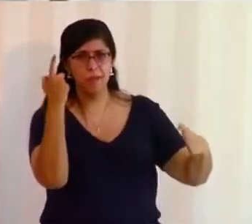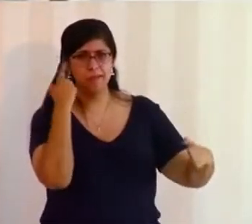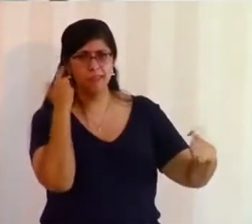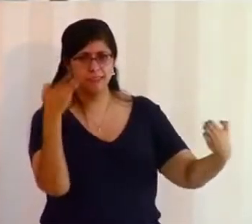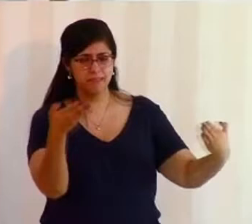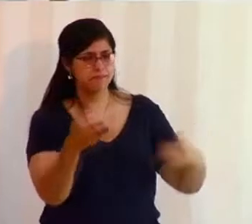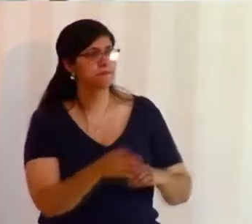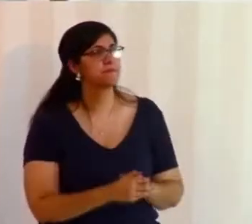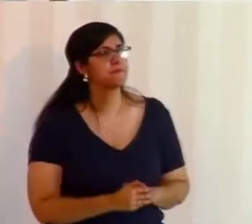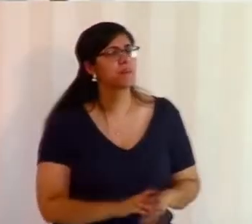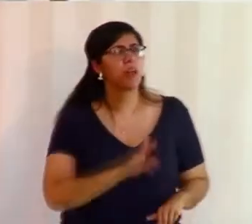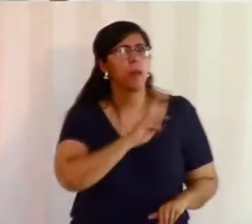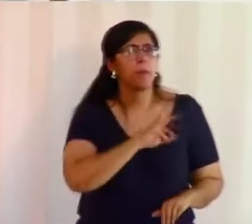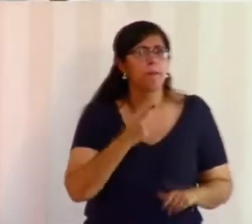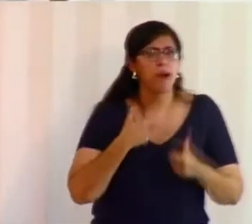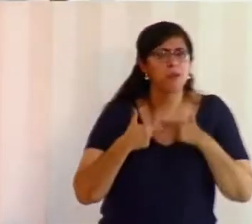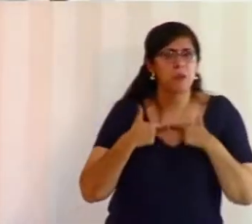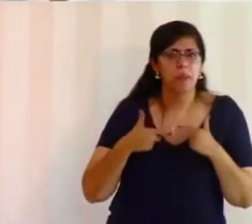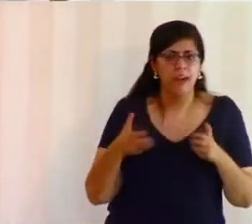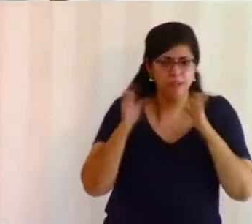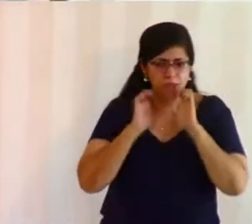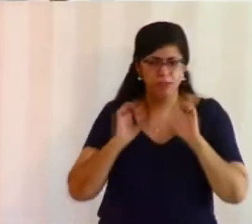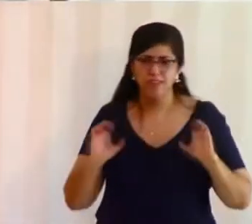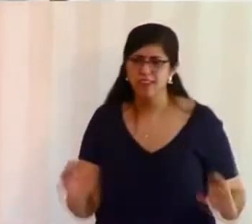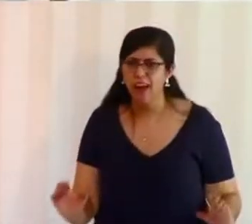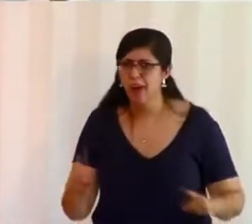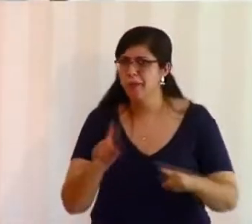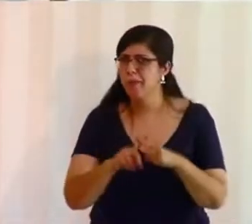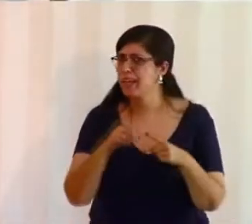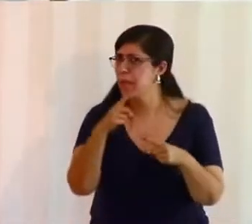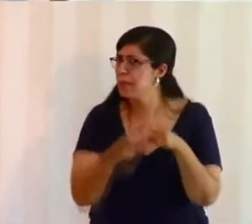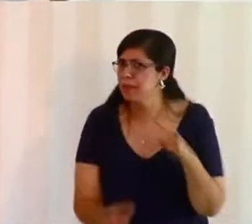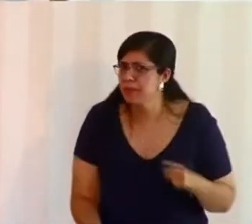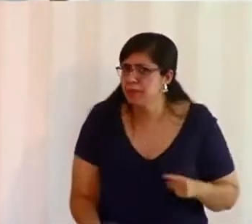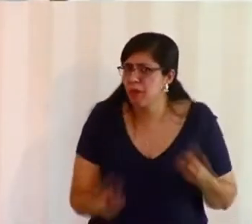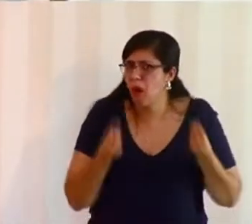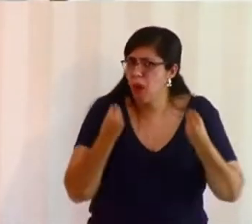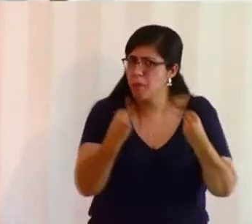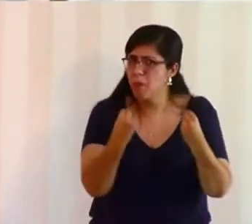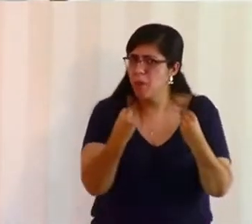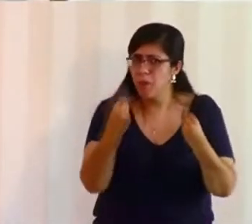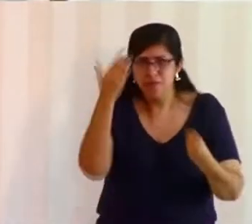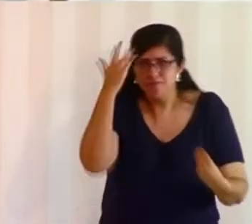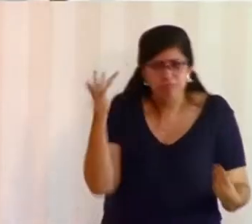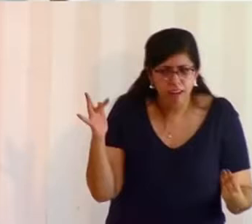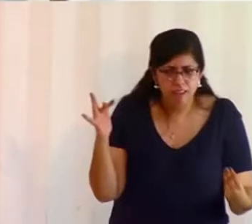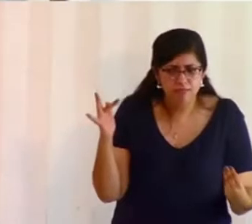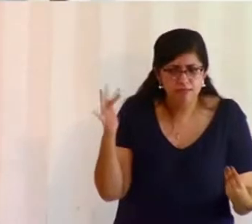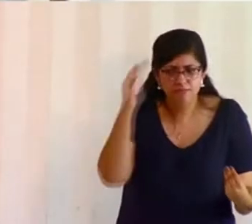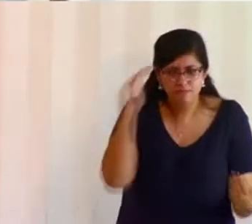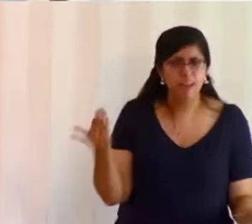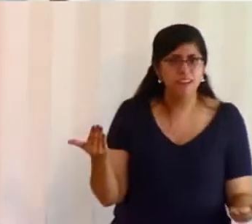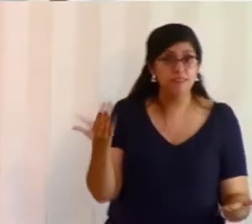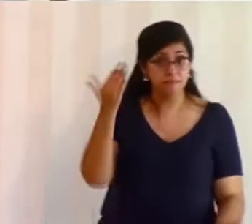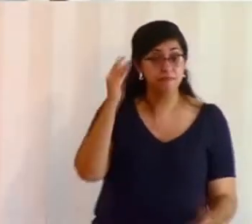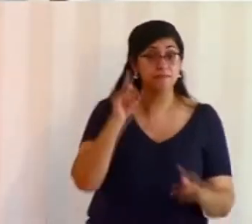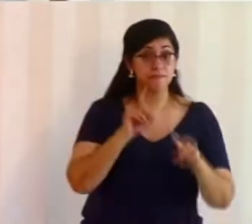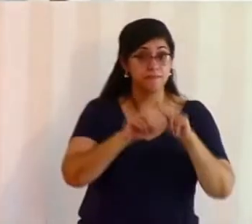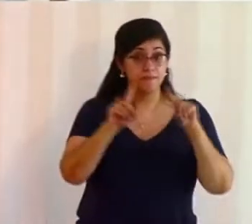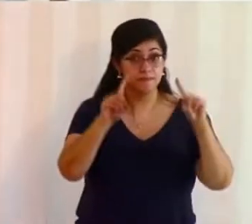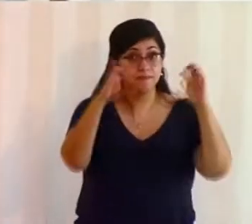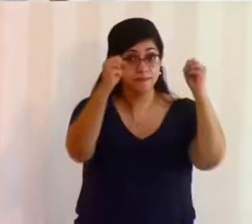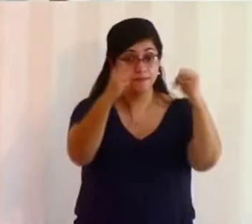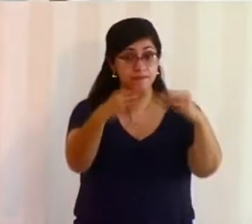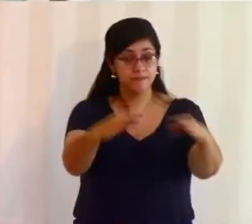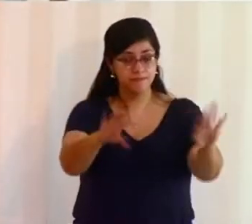da Ásia, porque Deus não permitiu. E aqui, queridos, cabe uma atenção muito importante. Quando nós nos